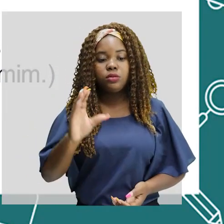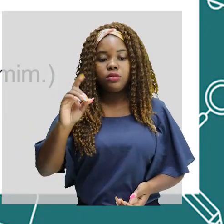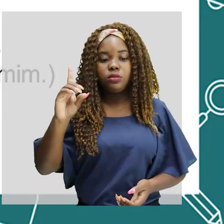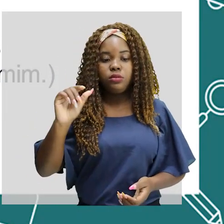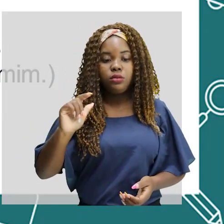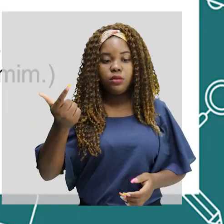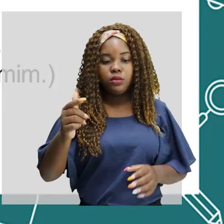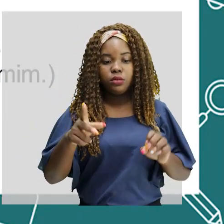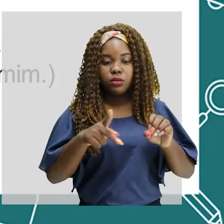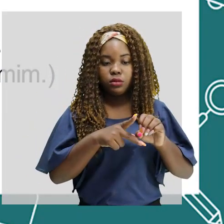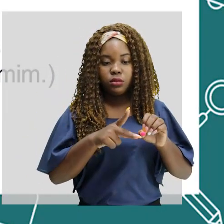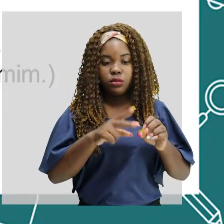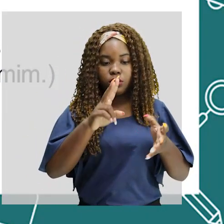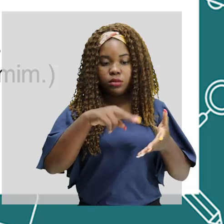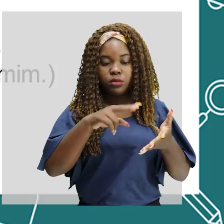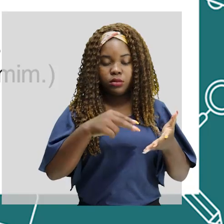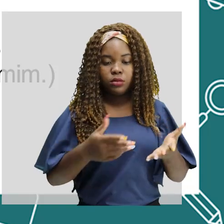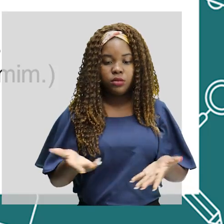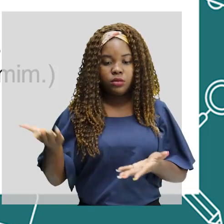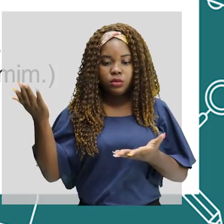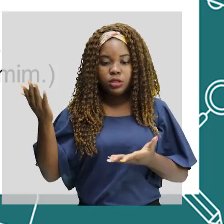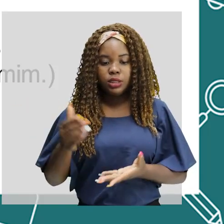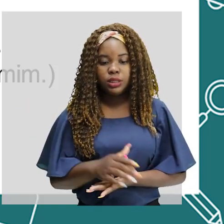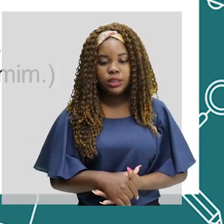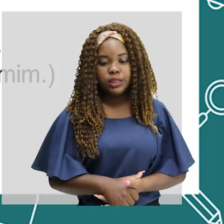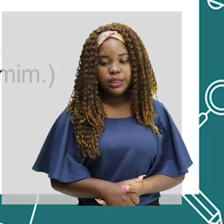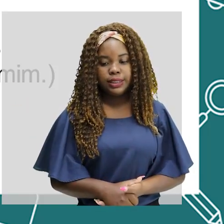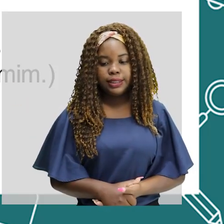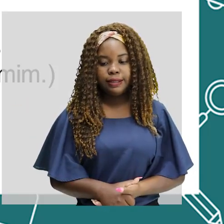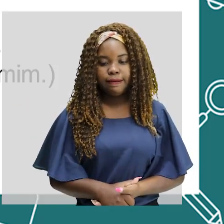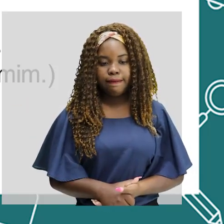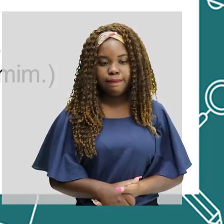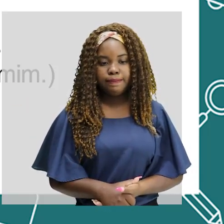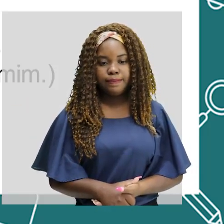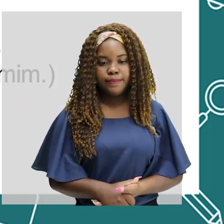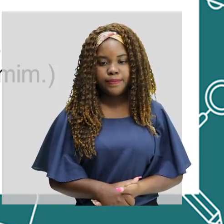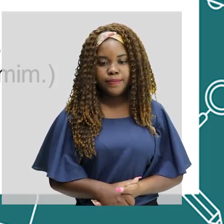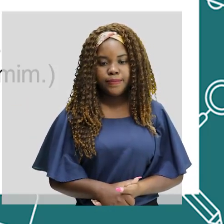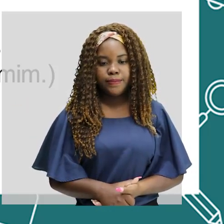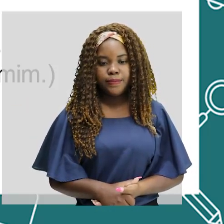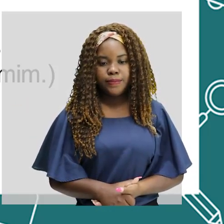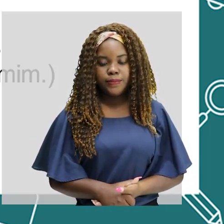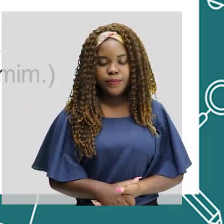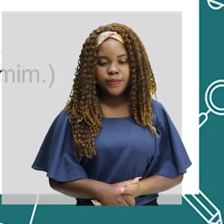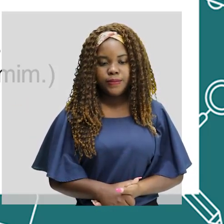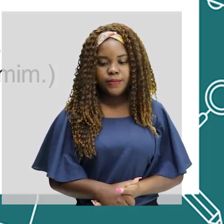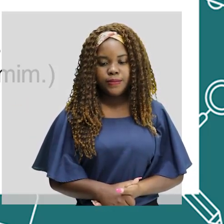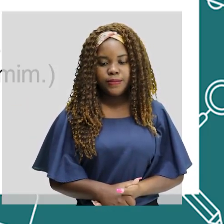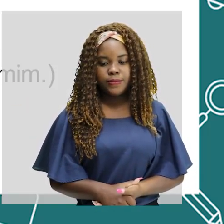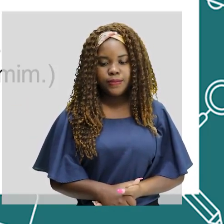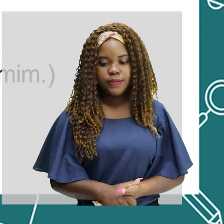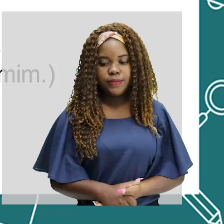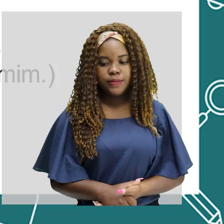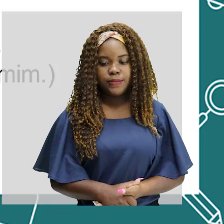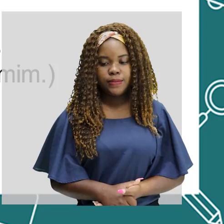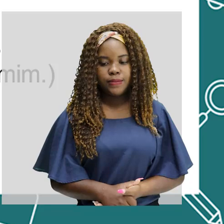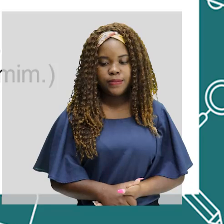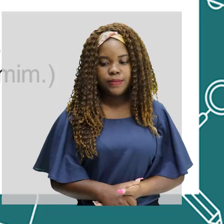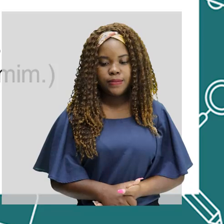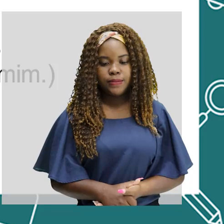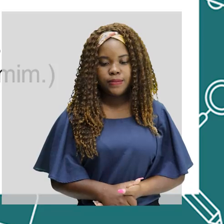um outro pronome definido, já eu estou aqui falando dos invariáveis, tá, gente? É considerado